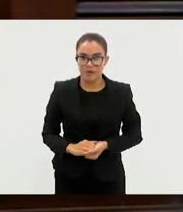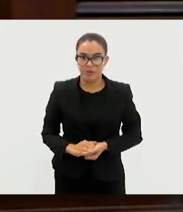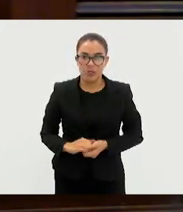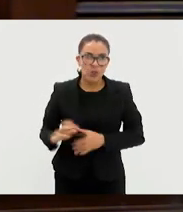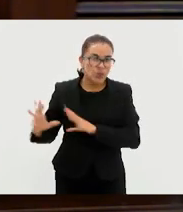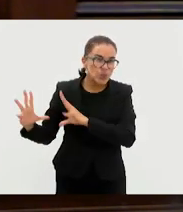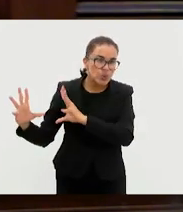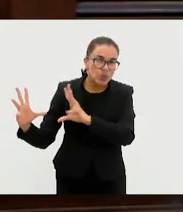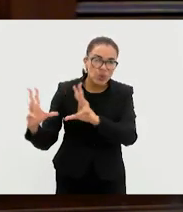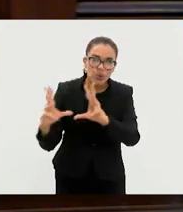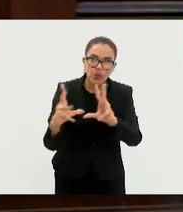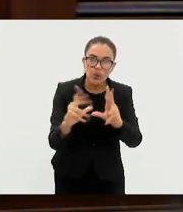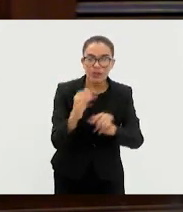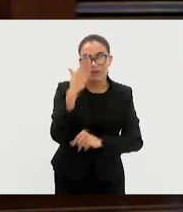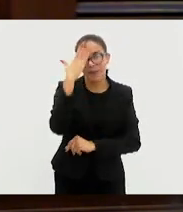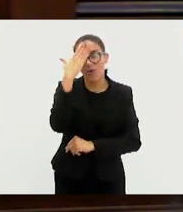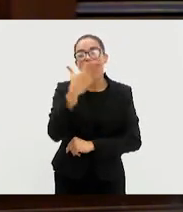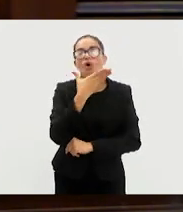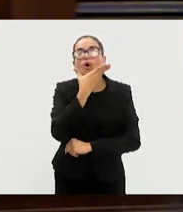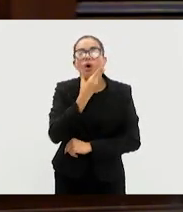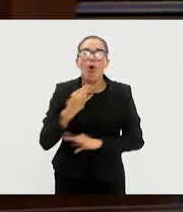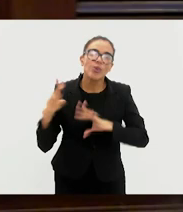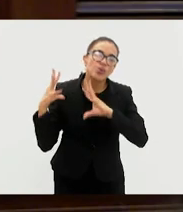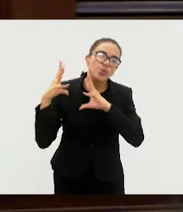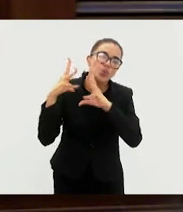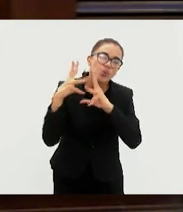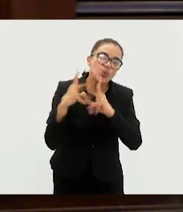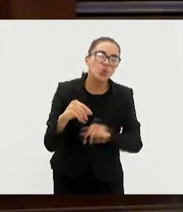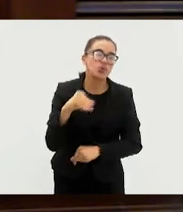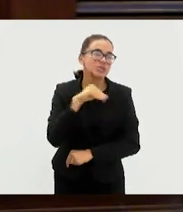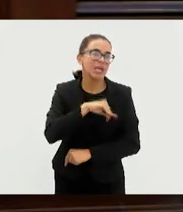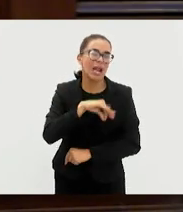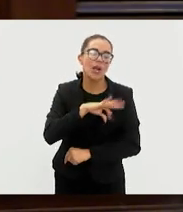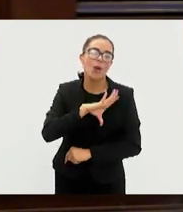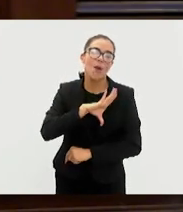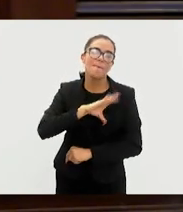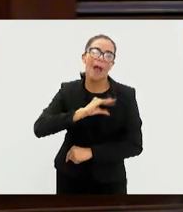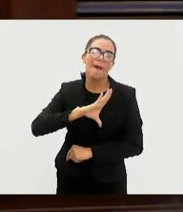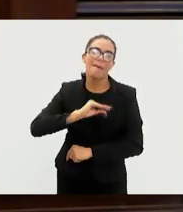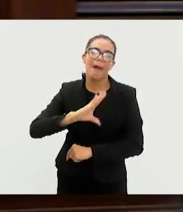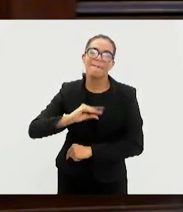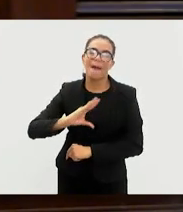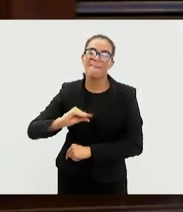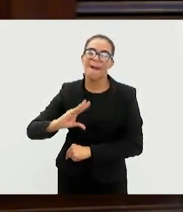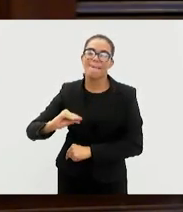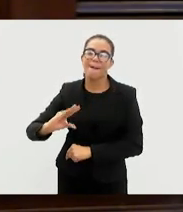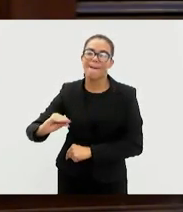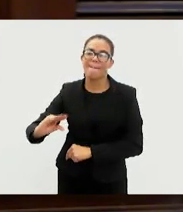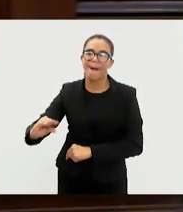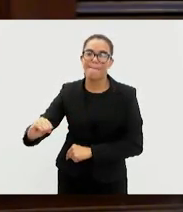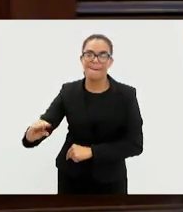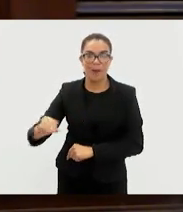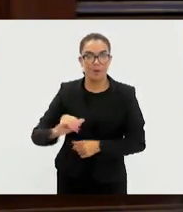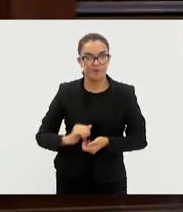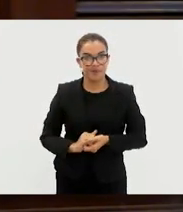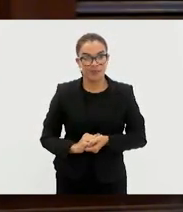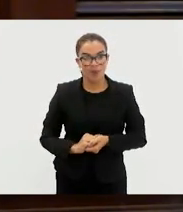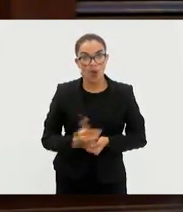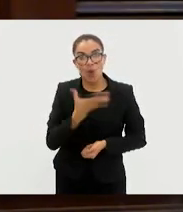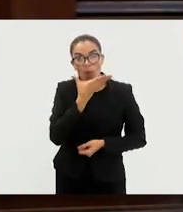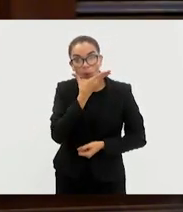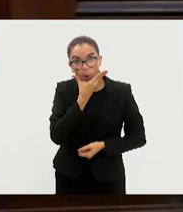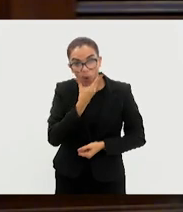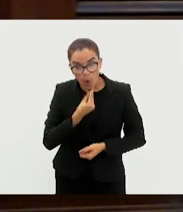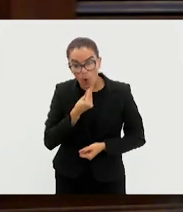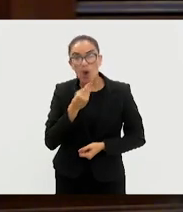Todos sabem que esses homens estão trabalhando com salários atrasados. E esses homens